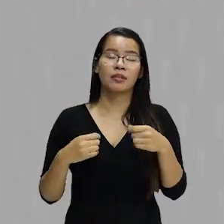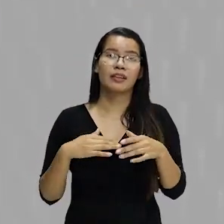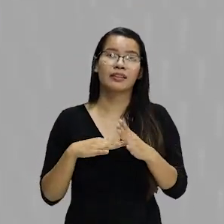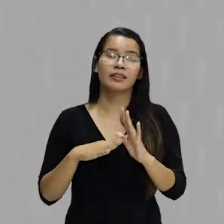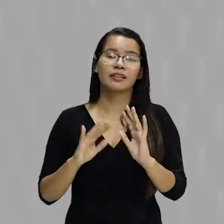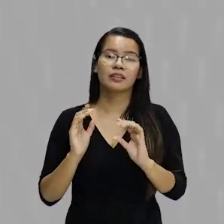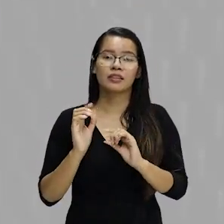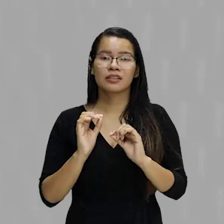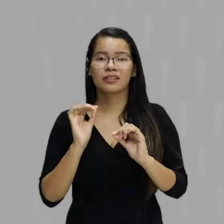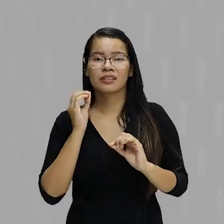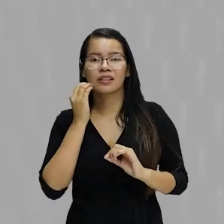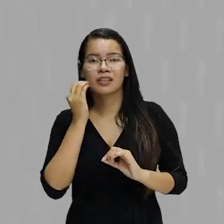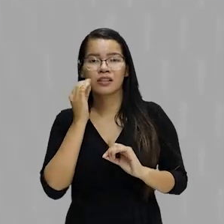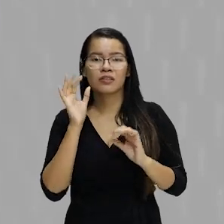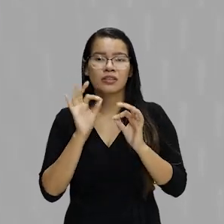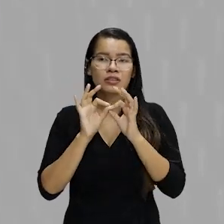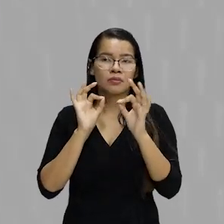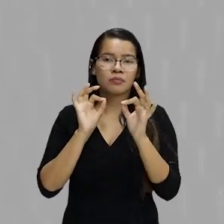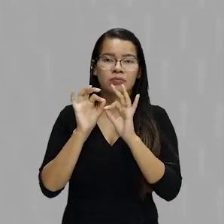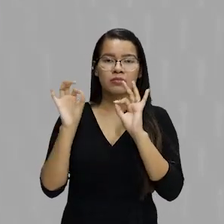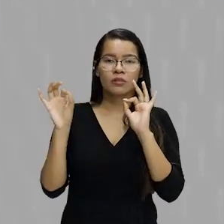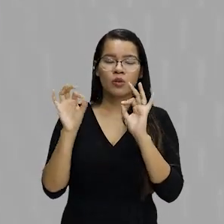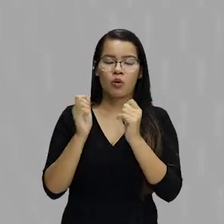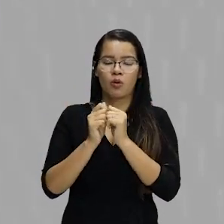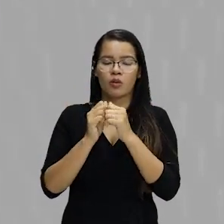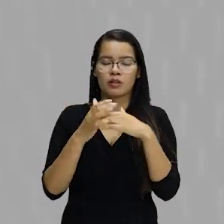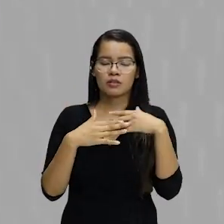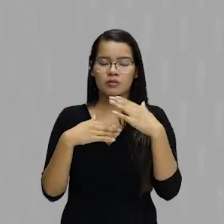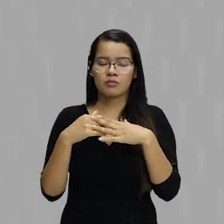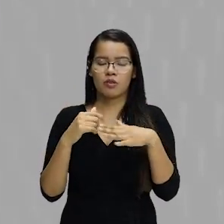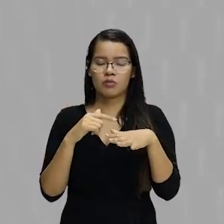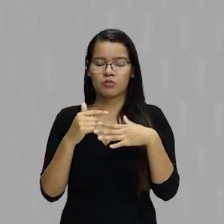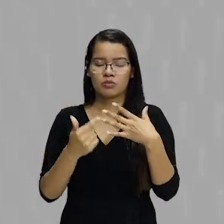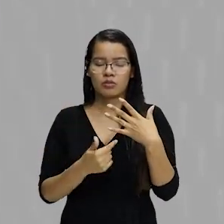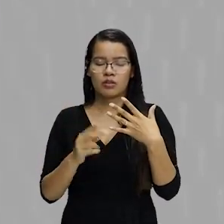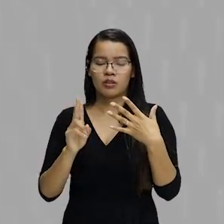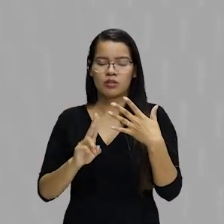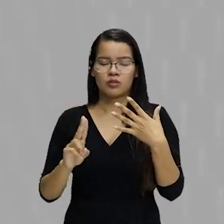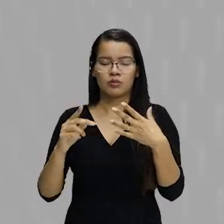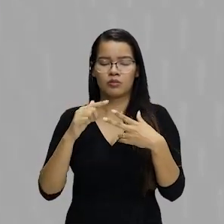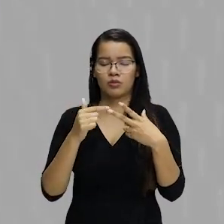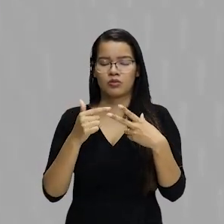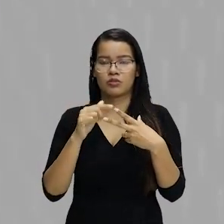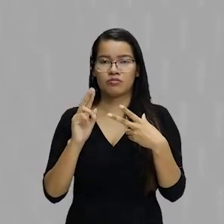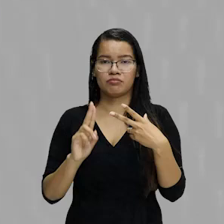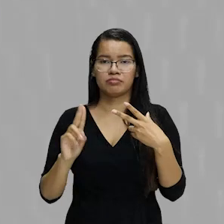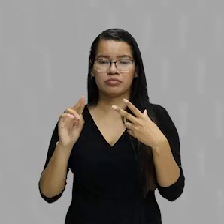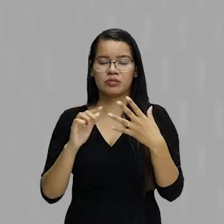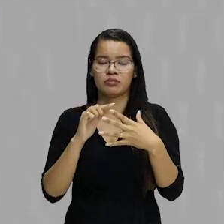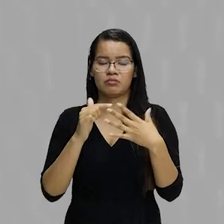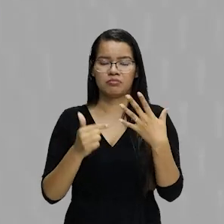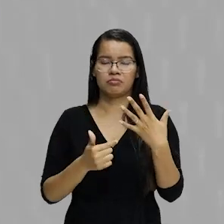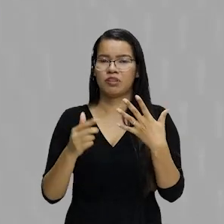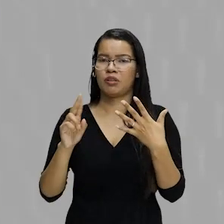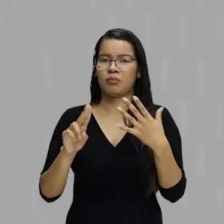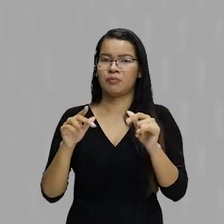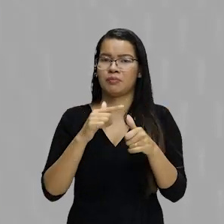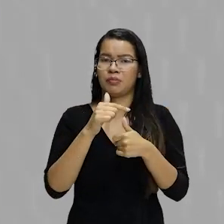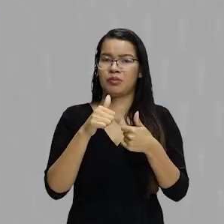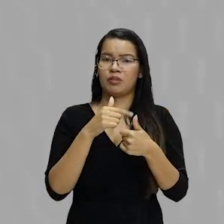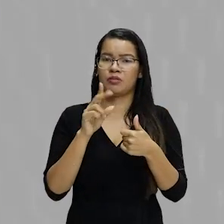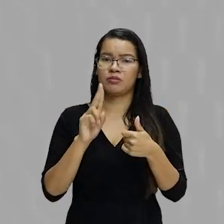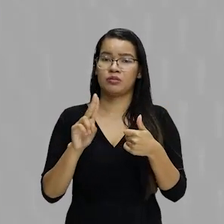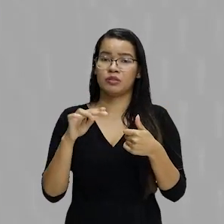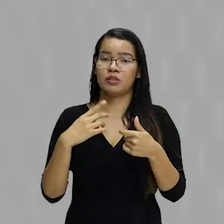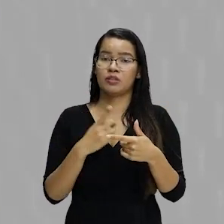medições. São feitas medições com as mãos, polegar, tá certo? Utilizando 2 dedos, por aí vai. A gente consegue fazer essas medições aqui